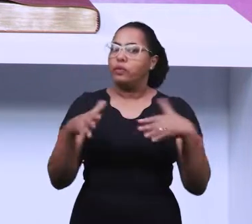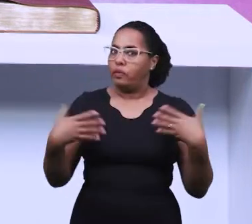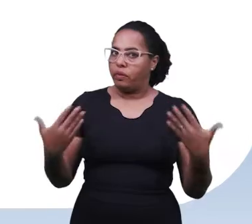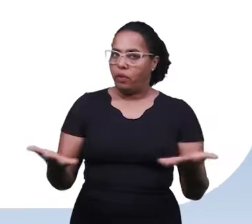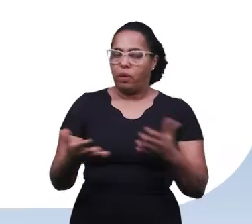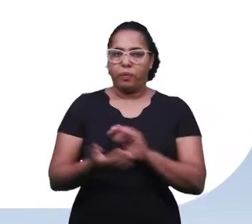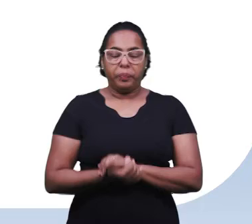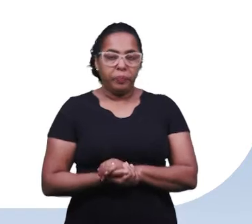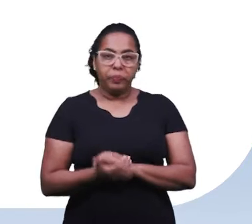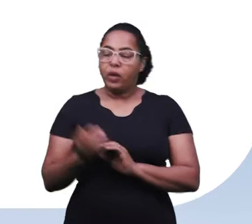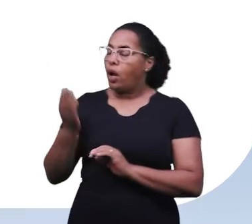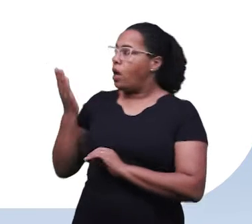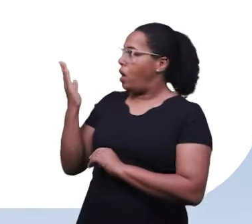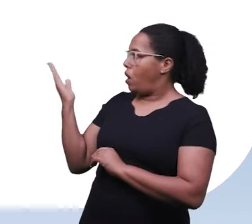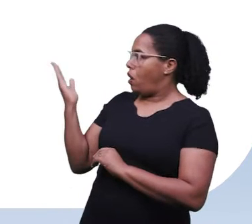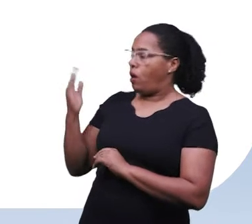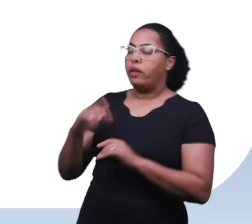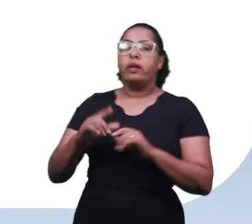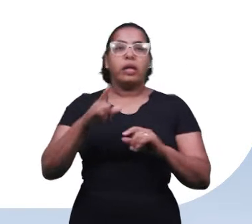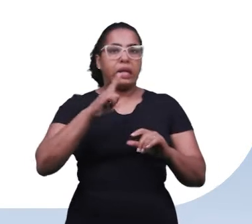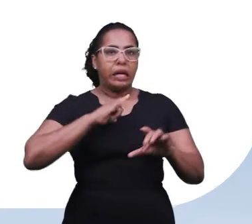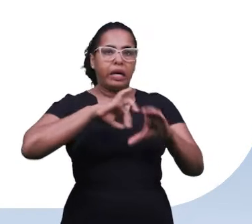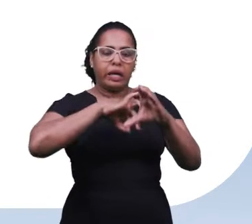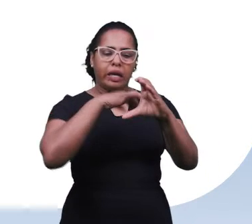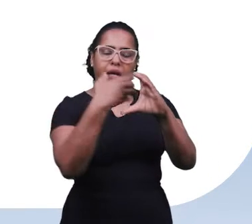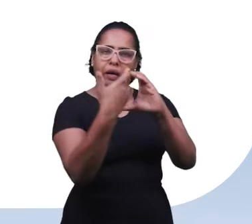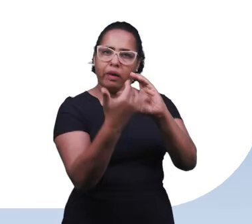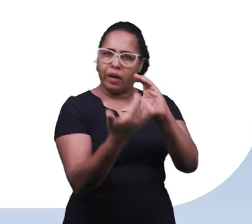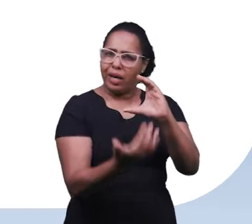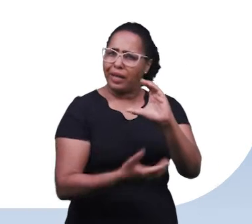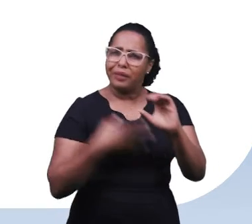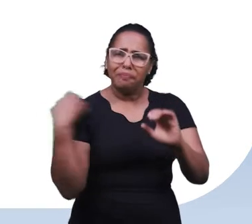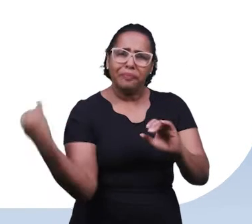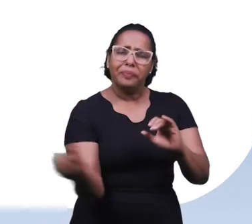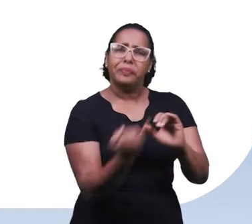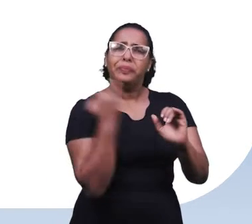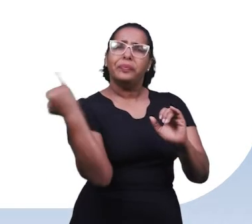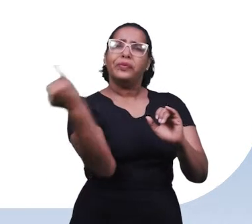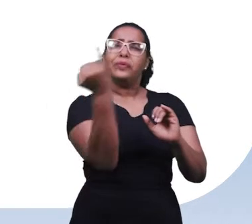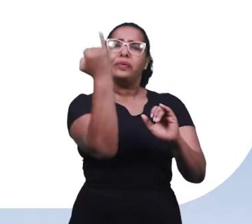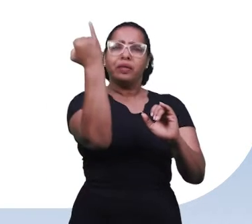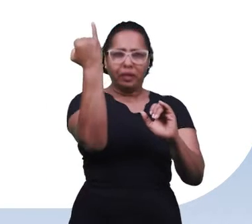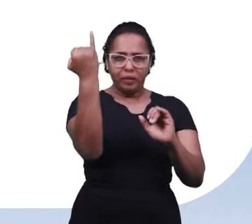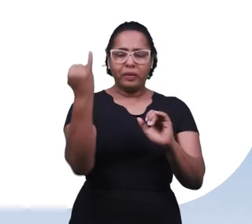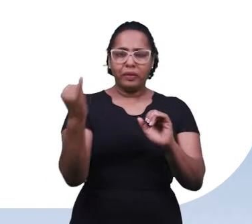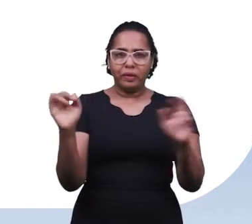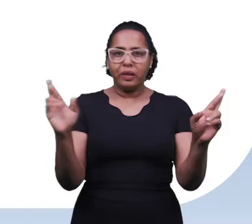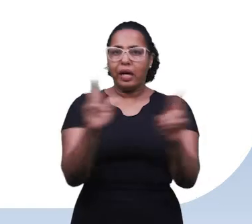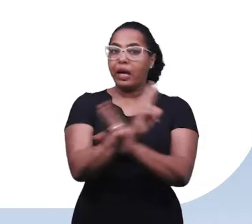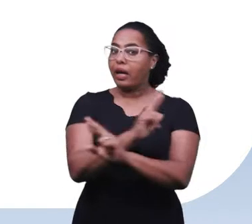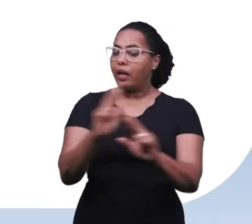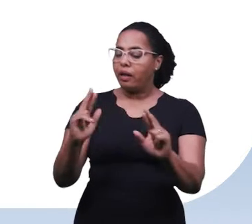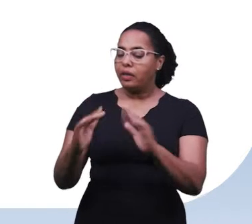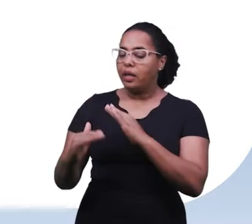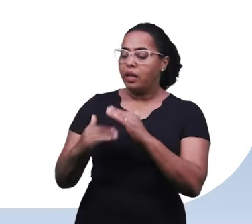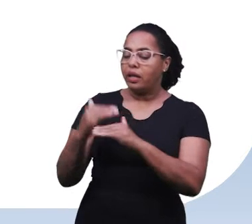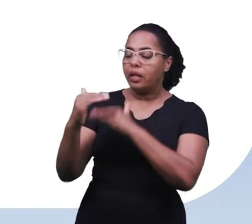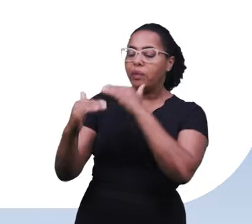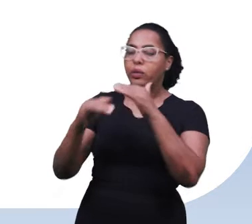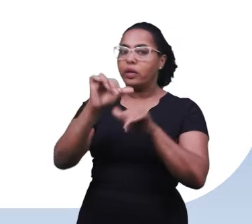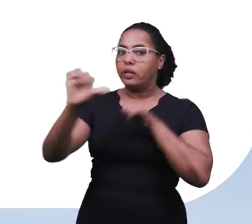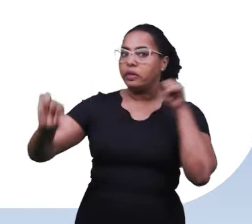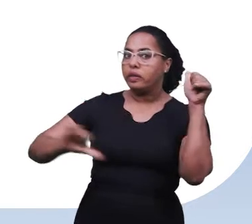quê. Aqui nós temos características de extrema importância em relação a esse processo